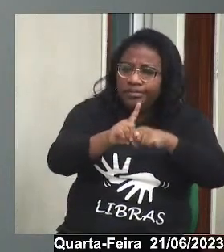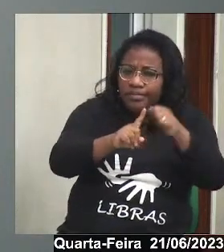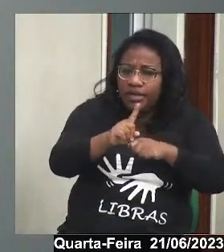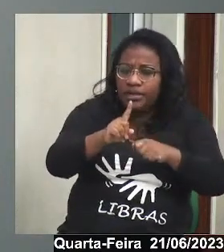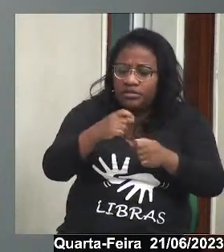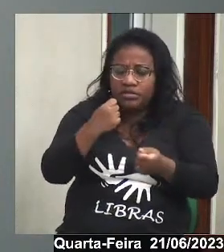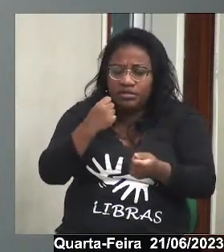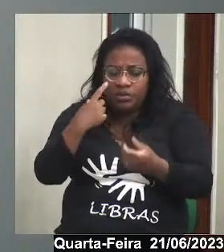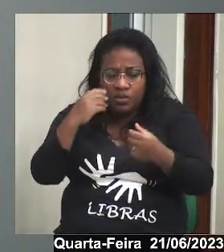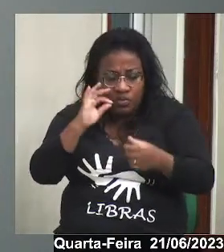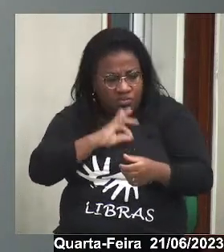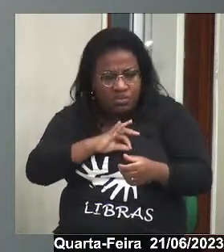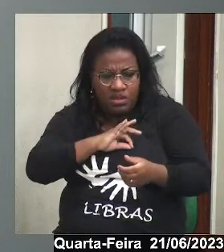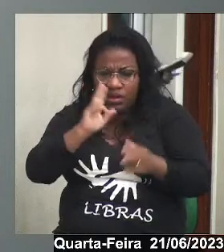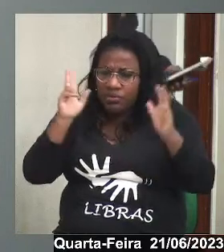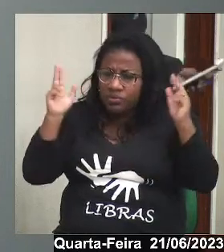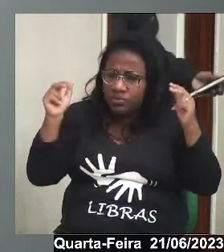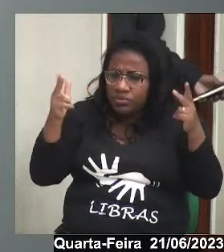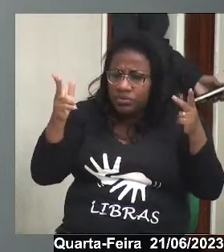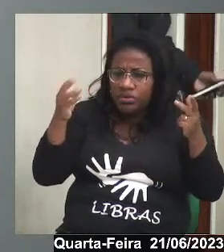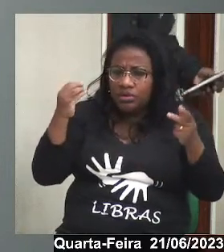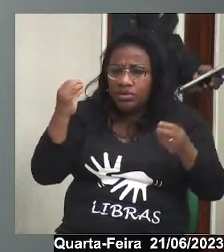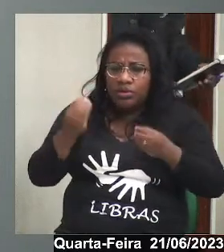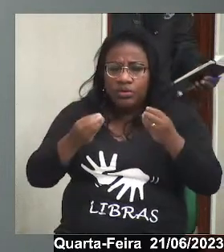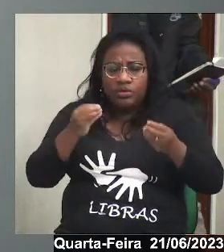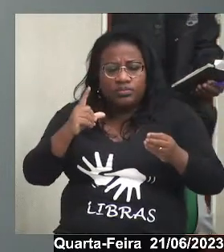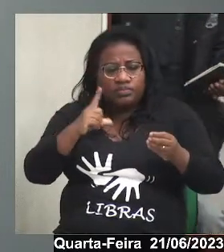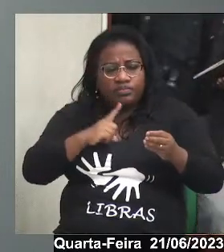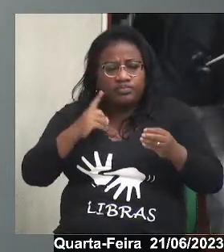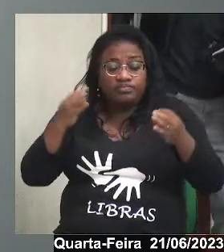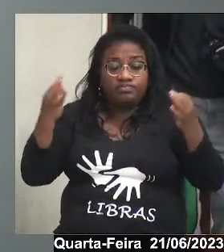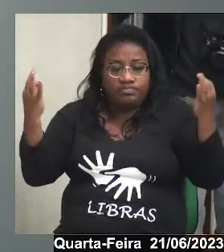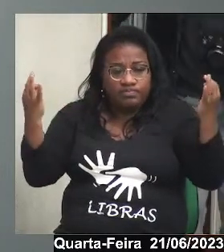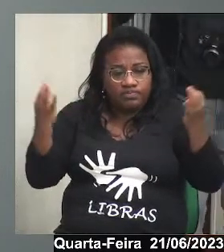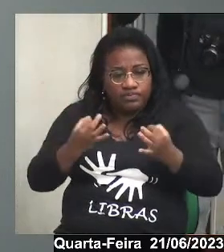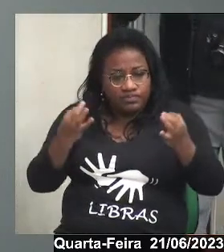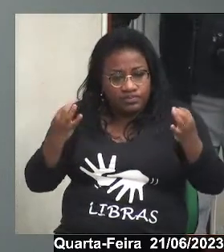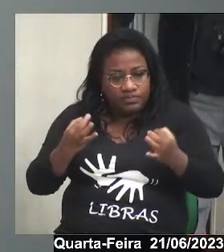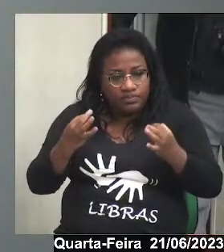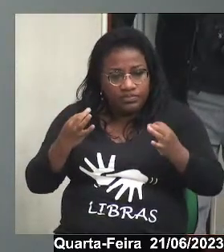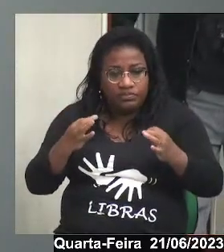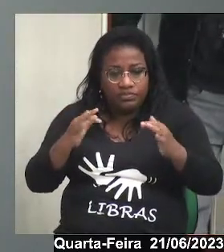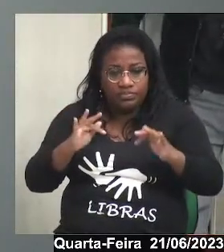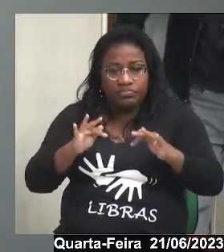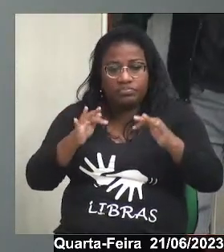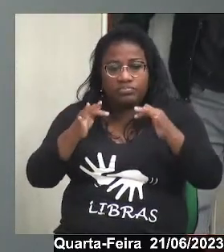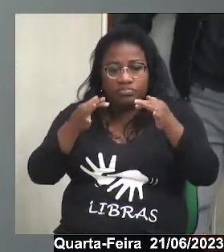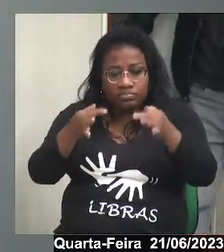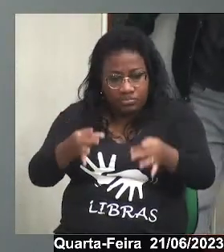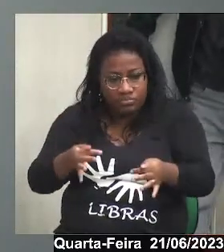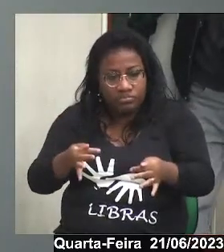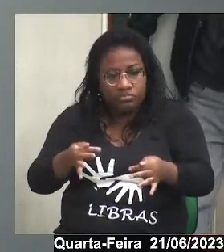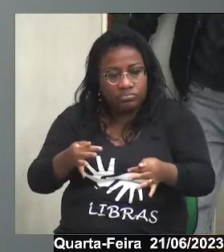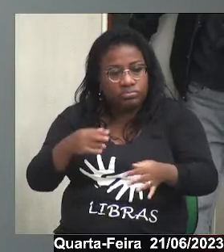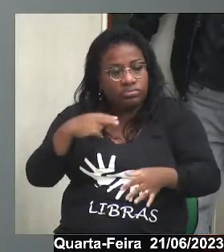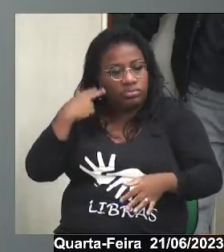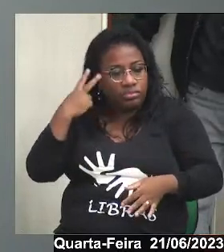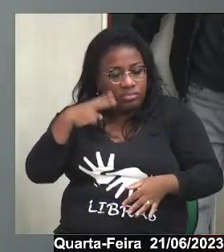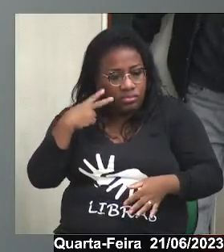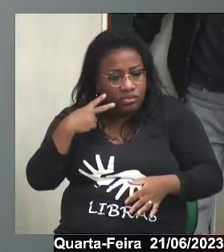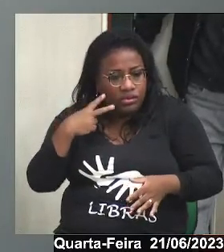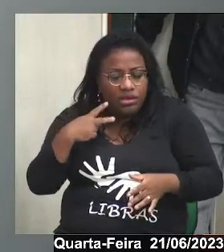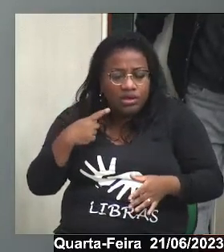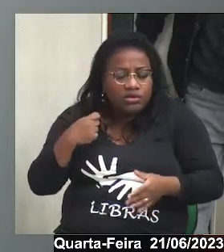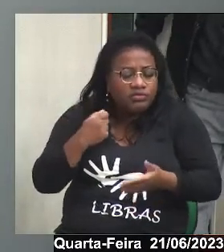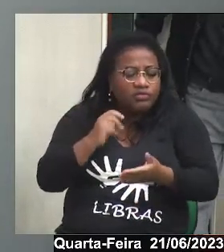Tenho certeza que ninguém aqui também não. Os vereadores, eu tenho certeza. Se o salário não caísse no fim do mês, ia ter greve, ia ter piquete, ia